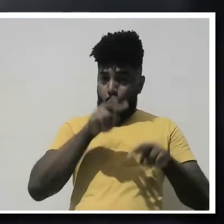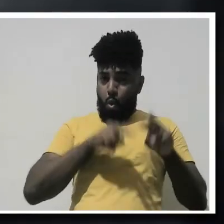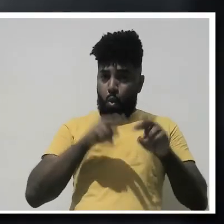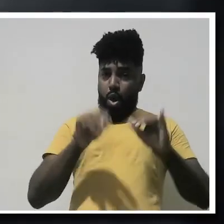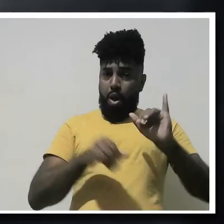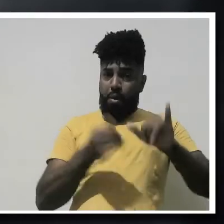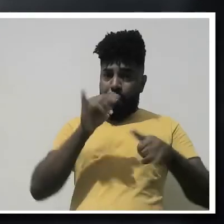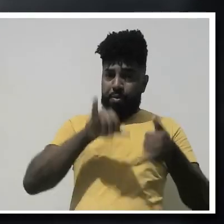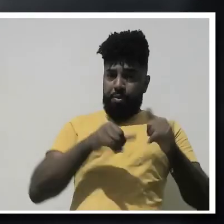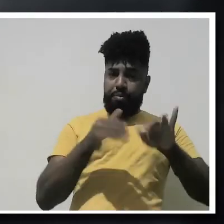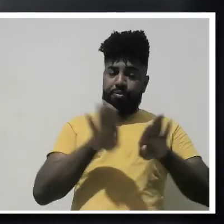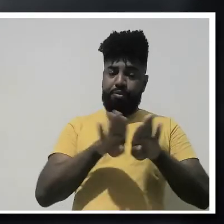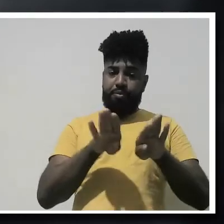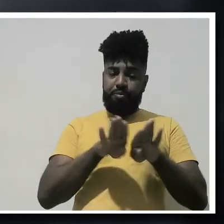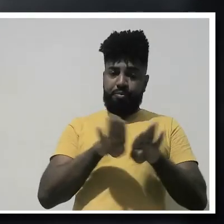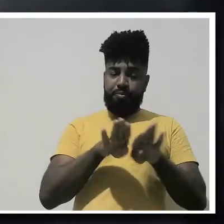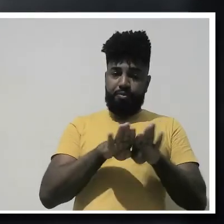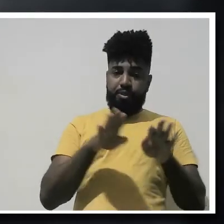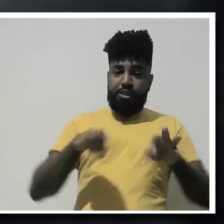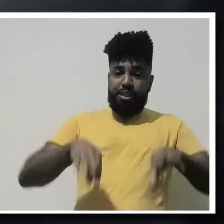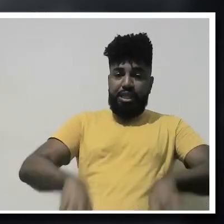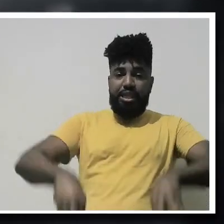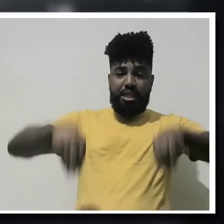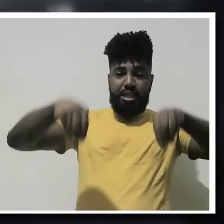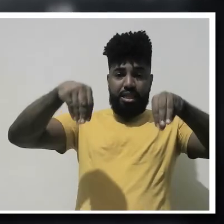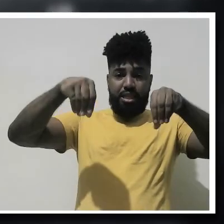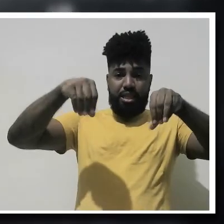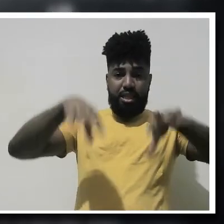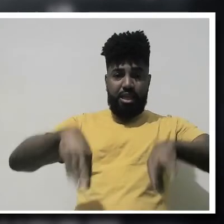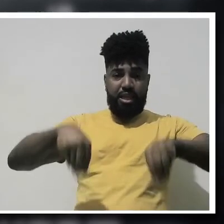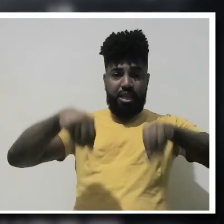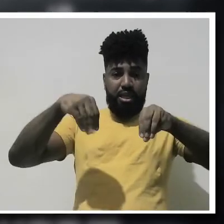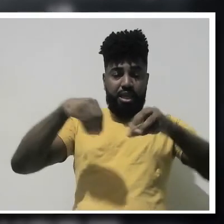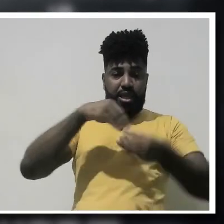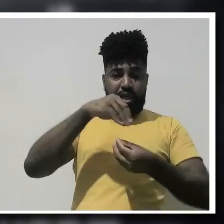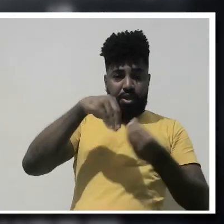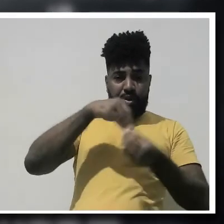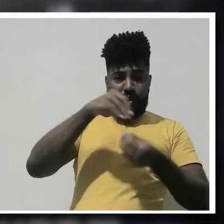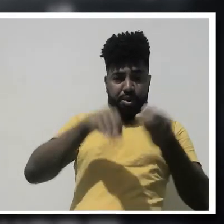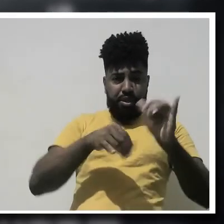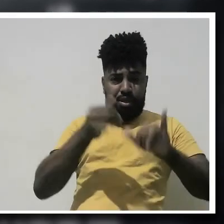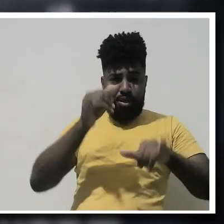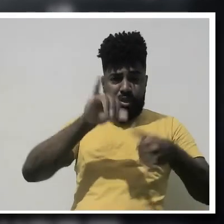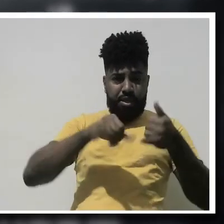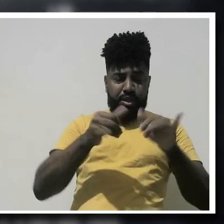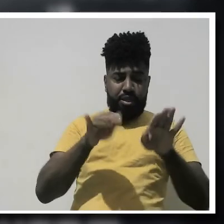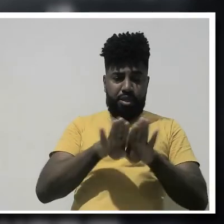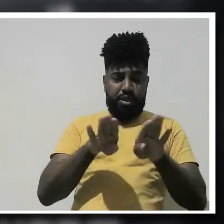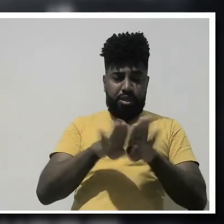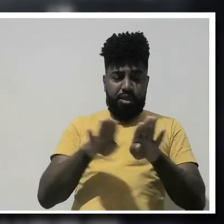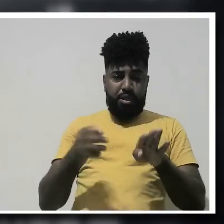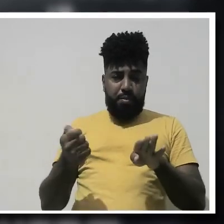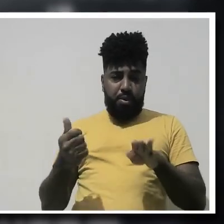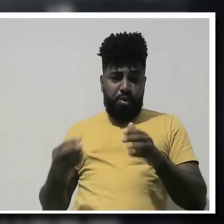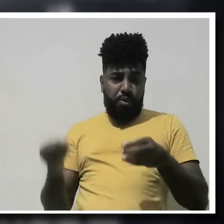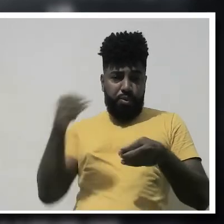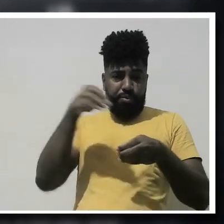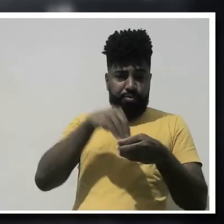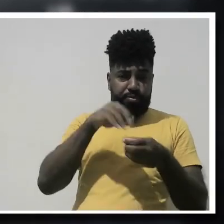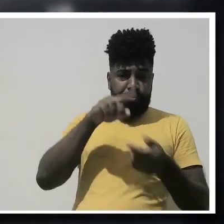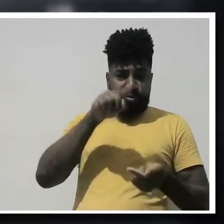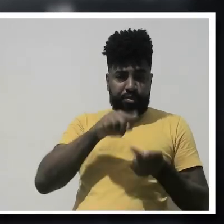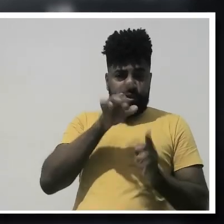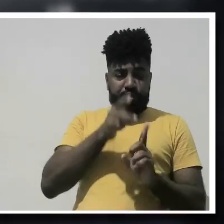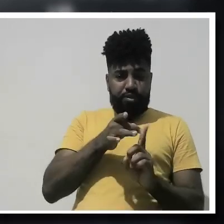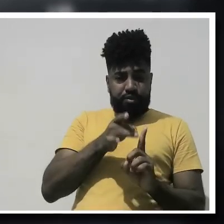técnica, por exemplo, a análise de solos. Nesse tipo de análise é colocado só um pequeno volume de amostra no piquenômetro e depois é